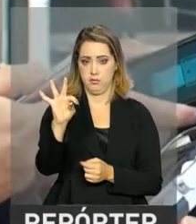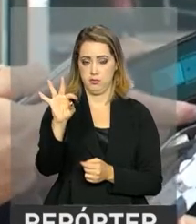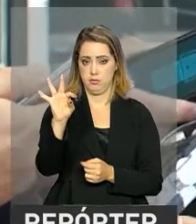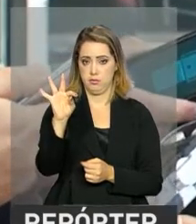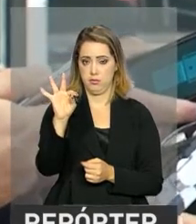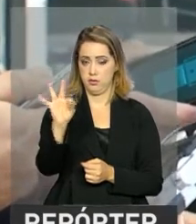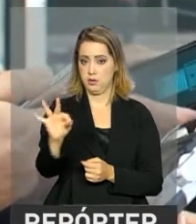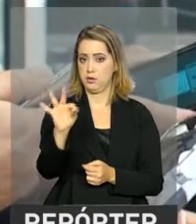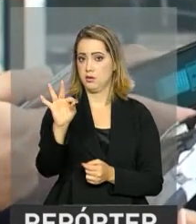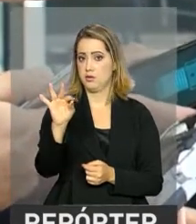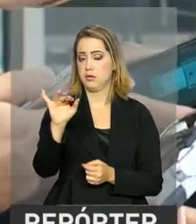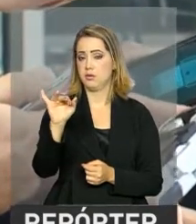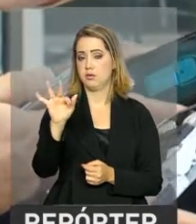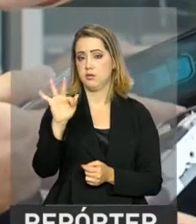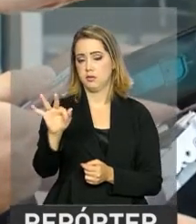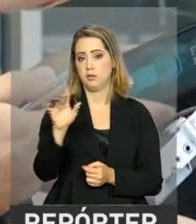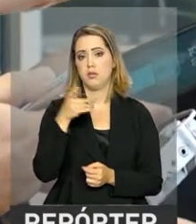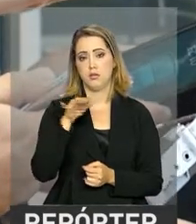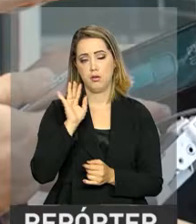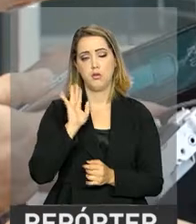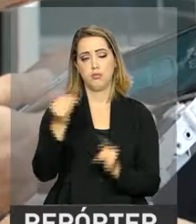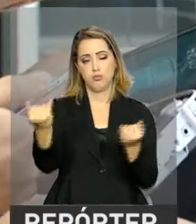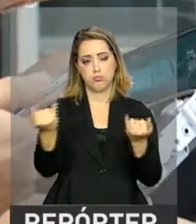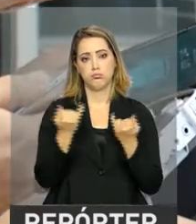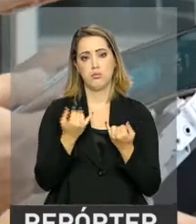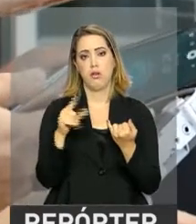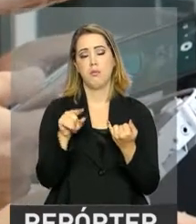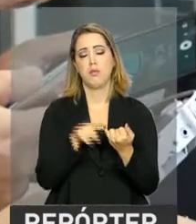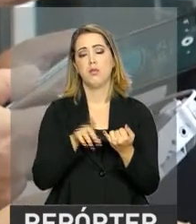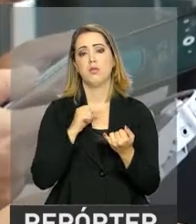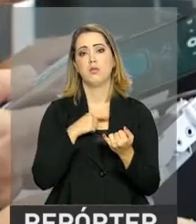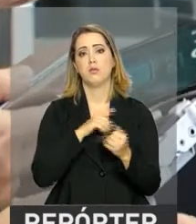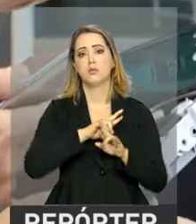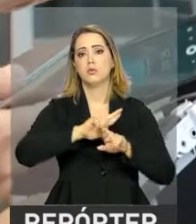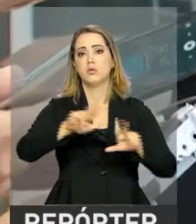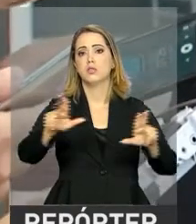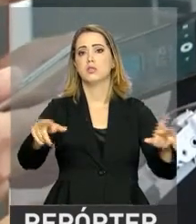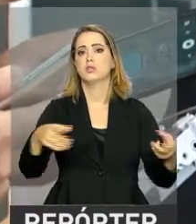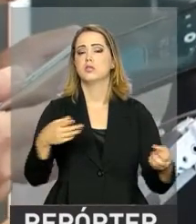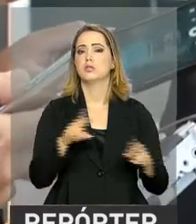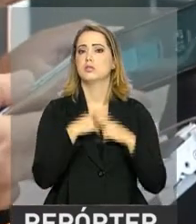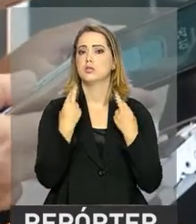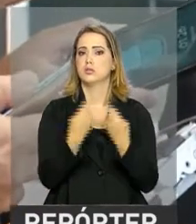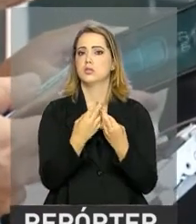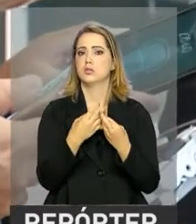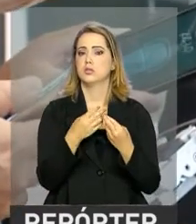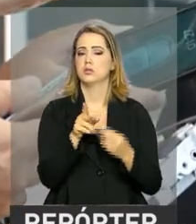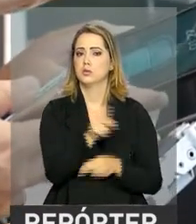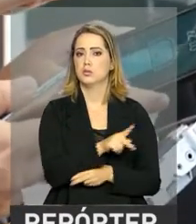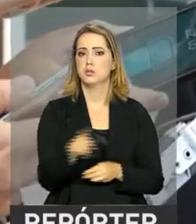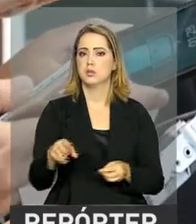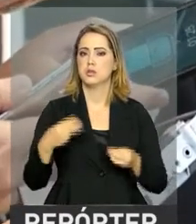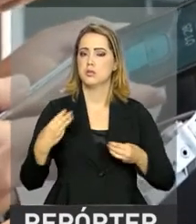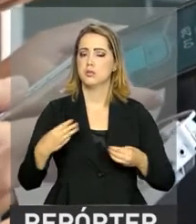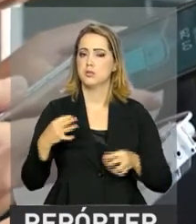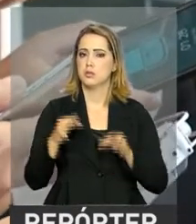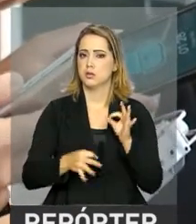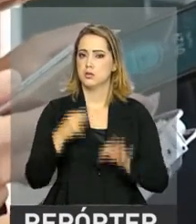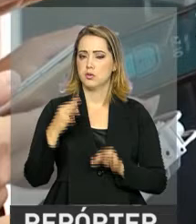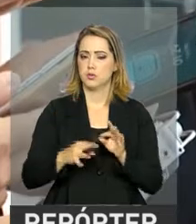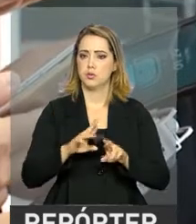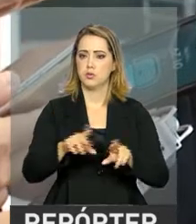com diversos presidentes de tribunais de justiça dos estados brasileiros e nessa reunião